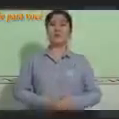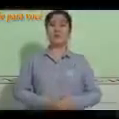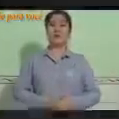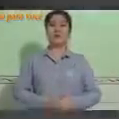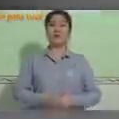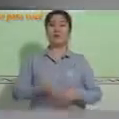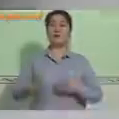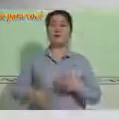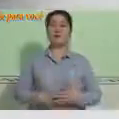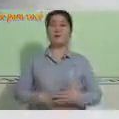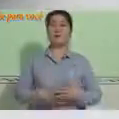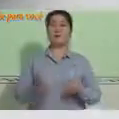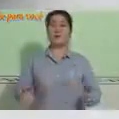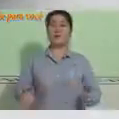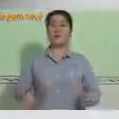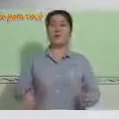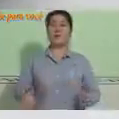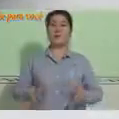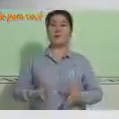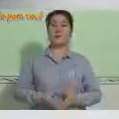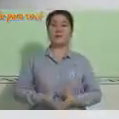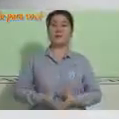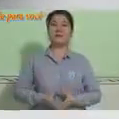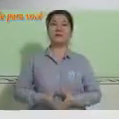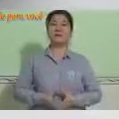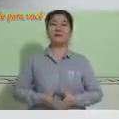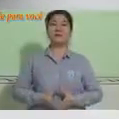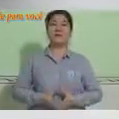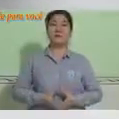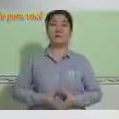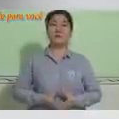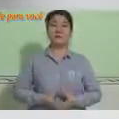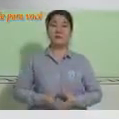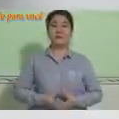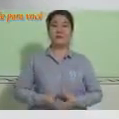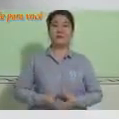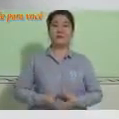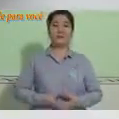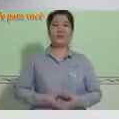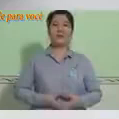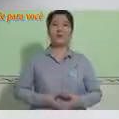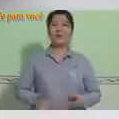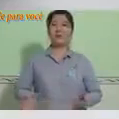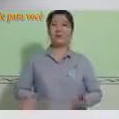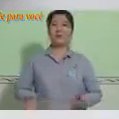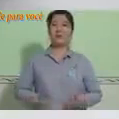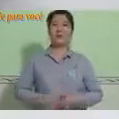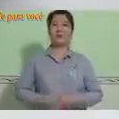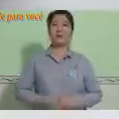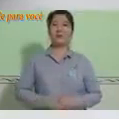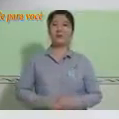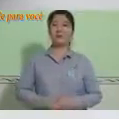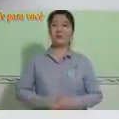Além de poder ser diferenciado pela ausência ou presença de sangue nas fezes, vírgula, que é o que acontece na disenteria, vírgula, essas